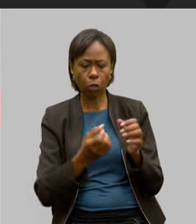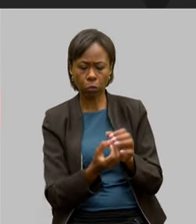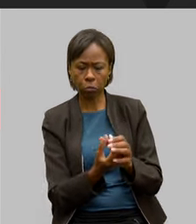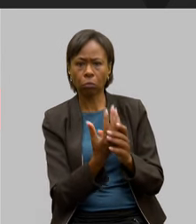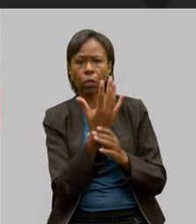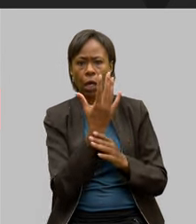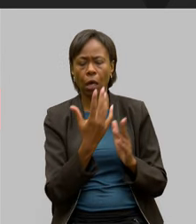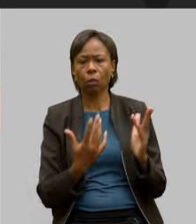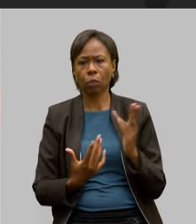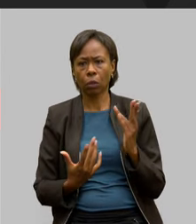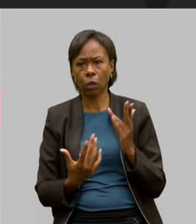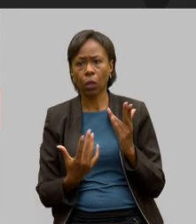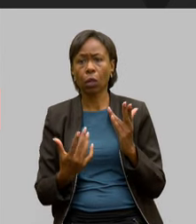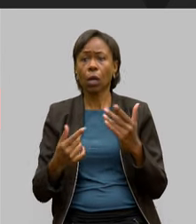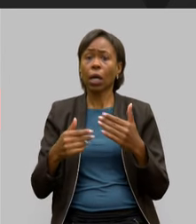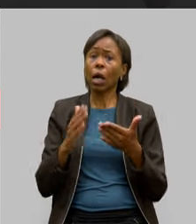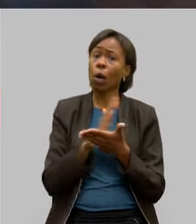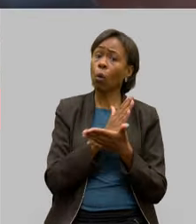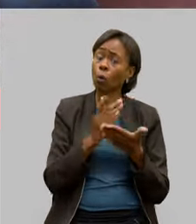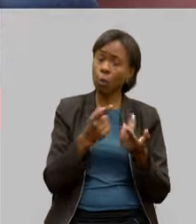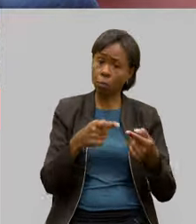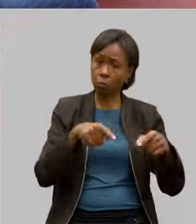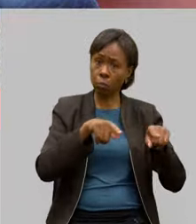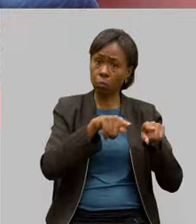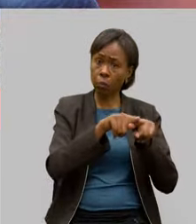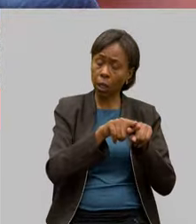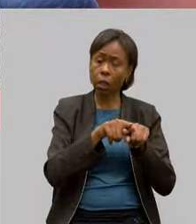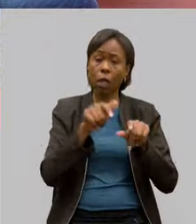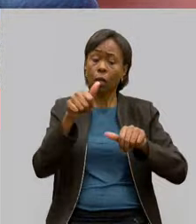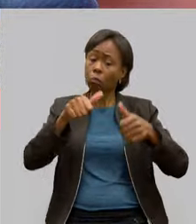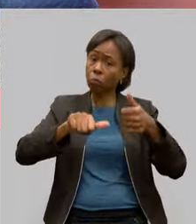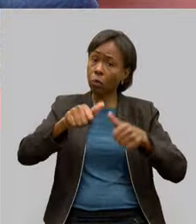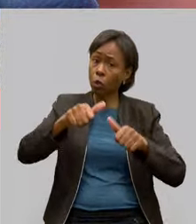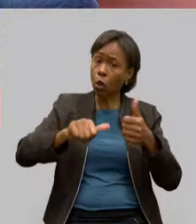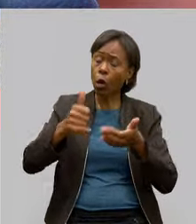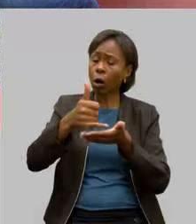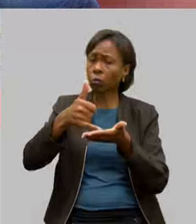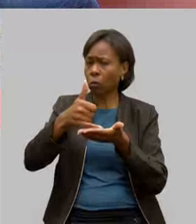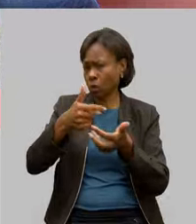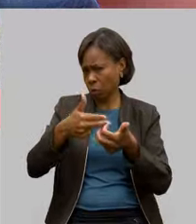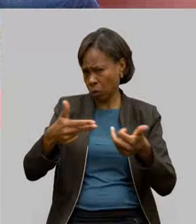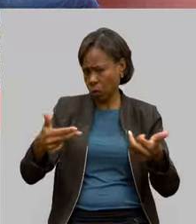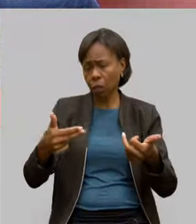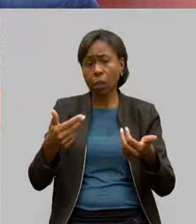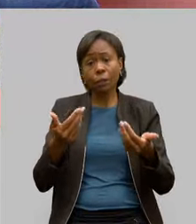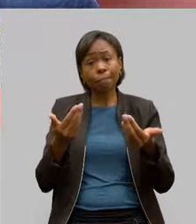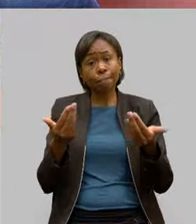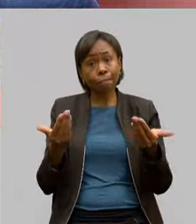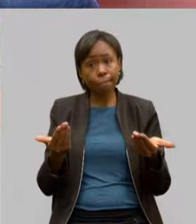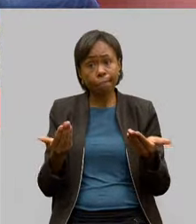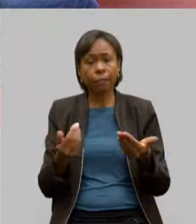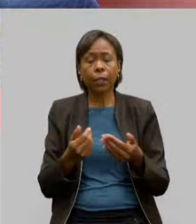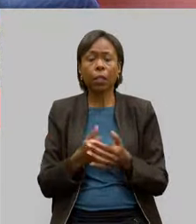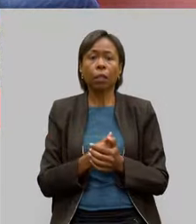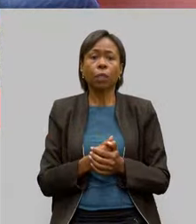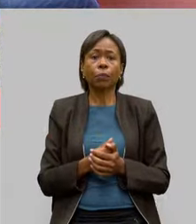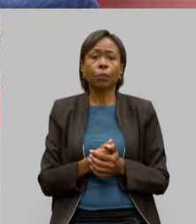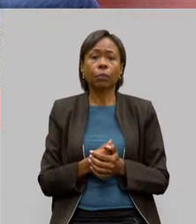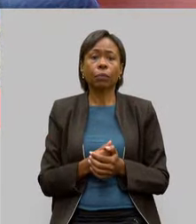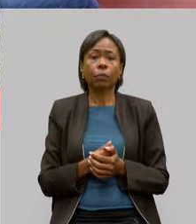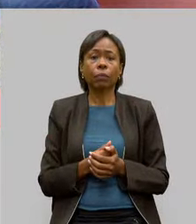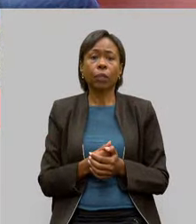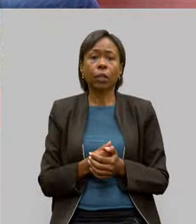algumas parcerias com essas pessoas e temos analisado os olhos dele então assim independente da gente eh ter